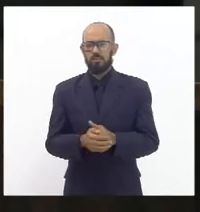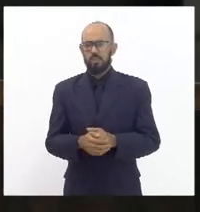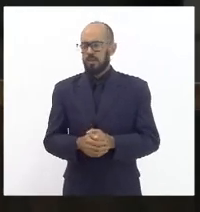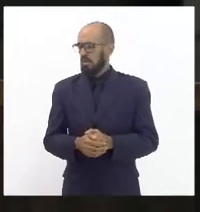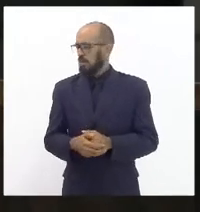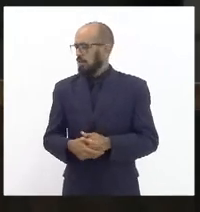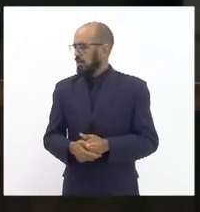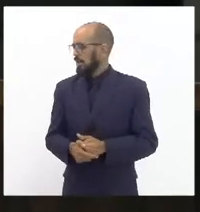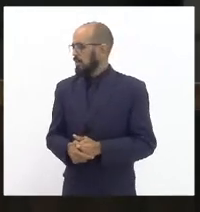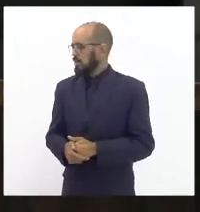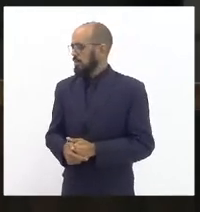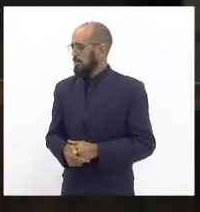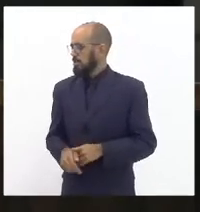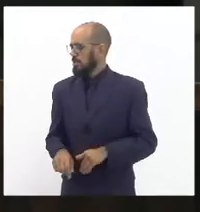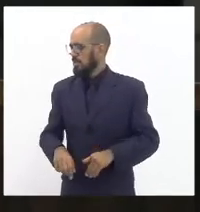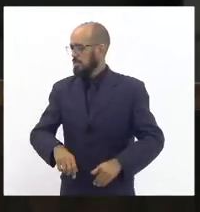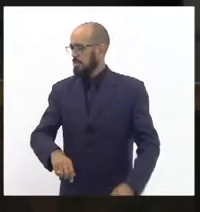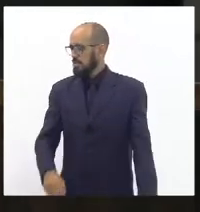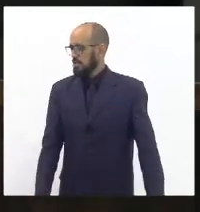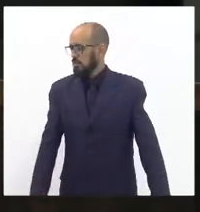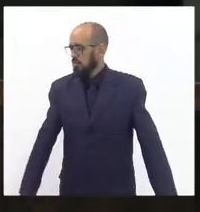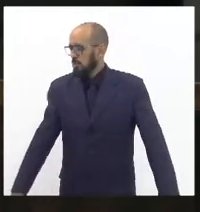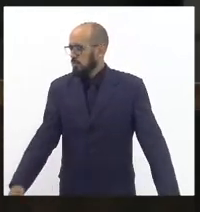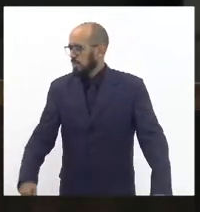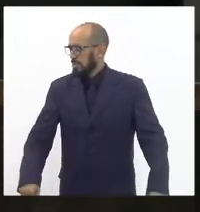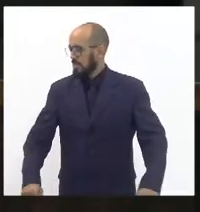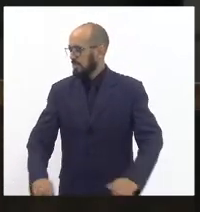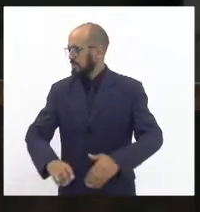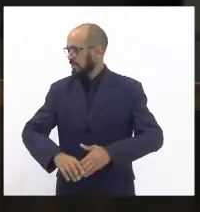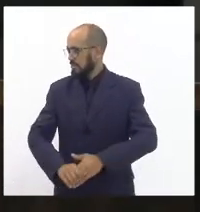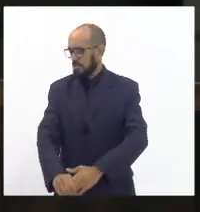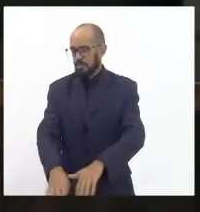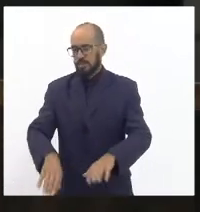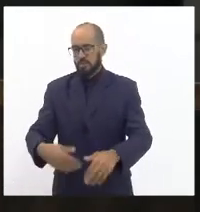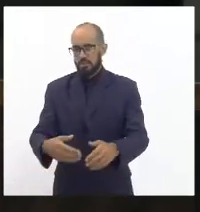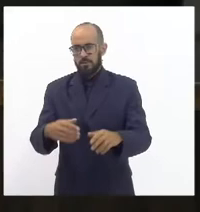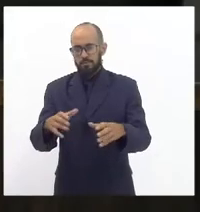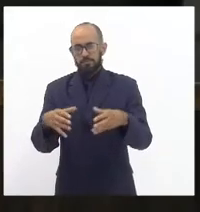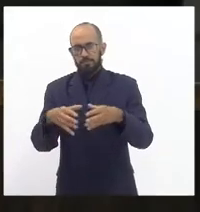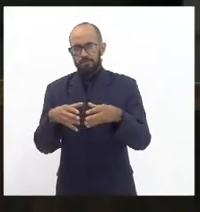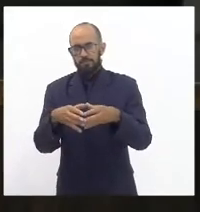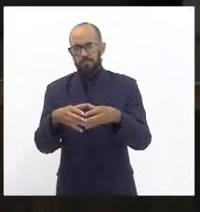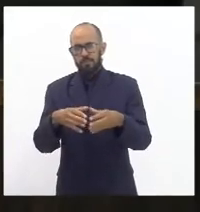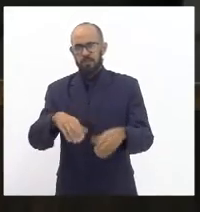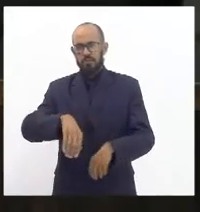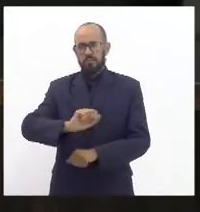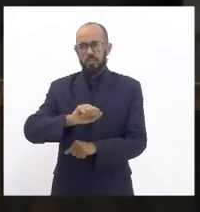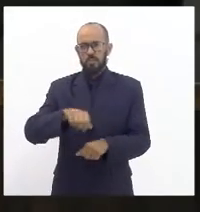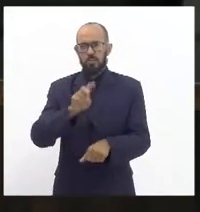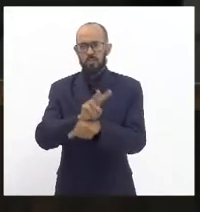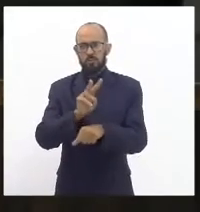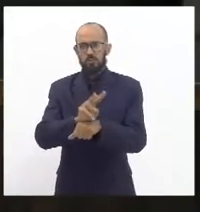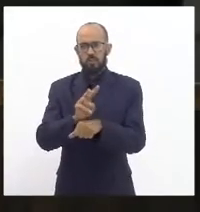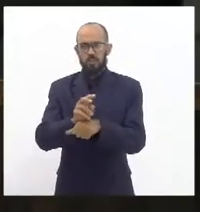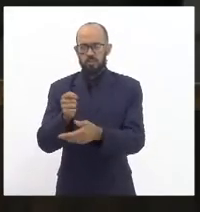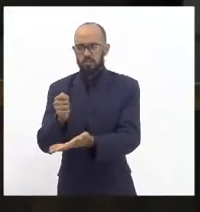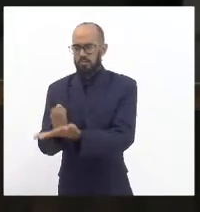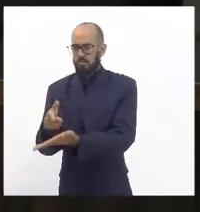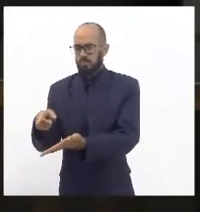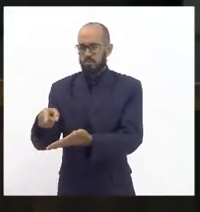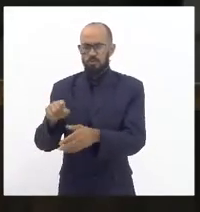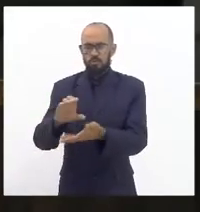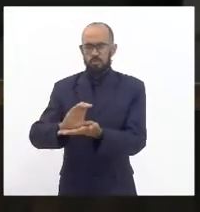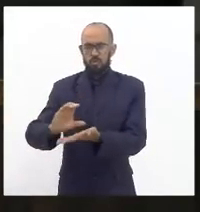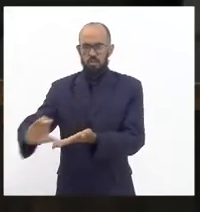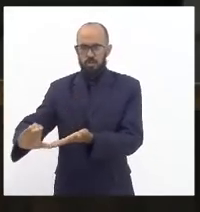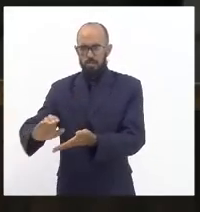telefones fixos e móveis além de pareceres das comissões condição Justiça de defesa do consumidor de economia de orçamento